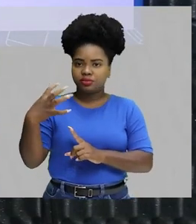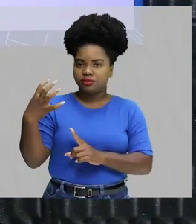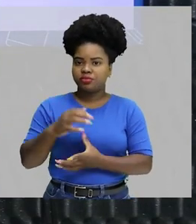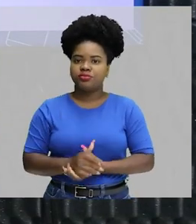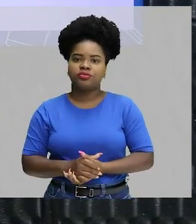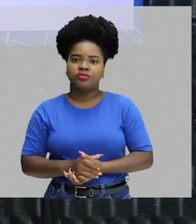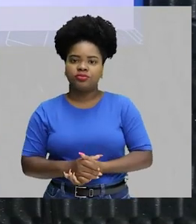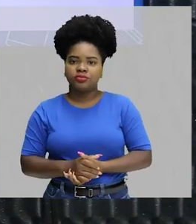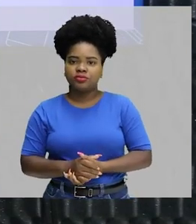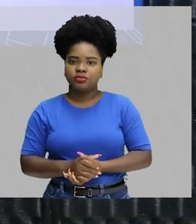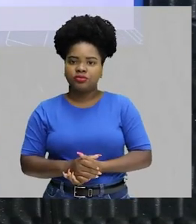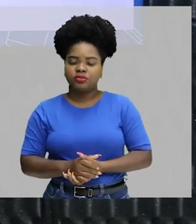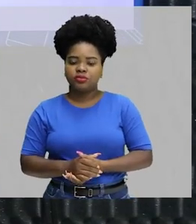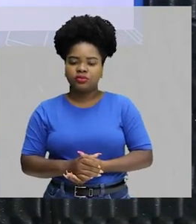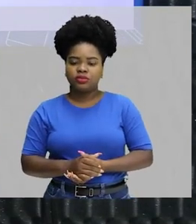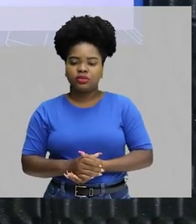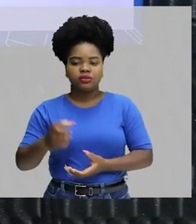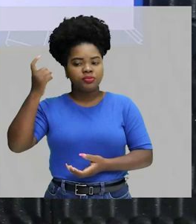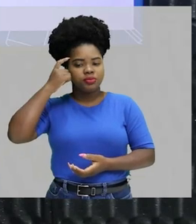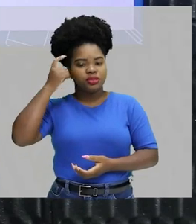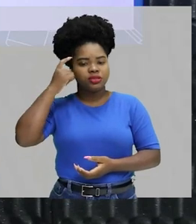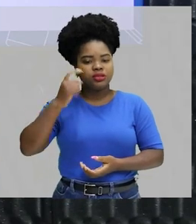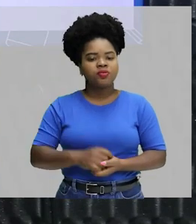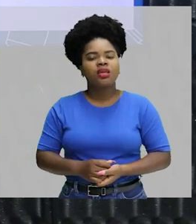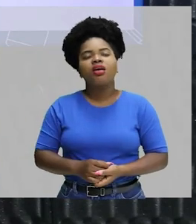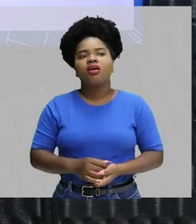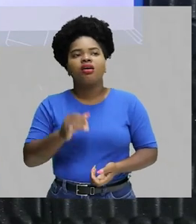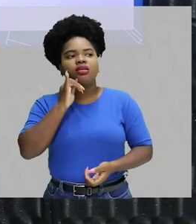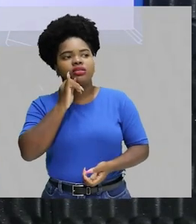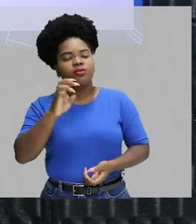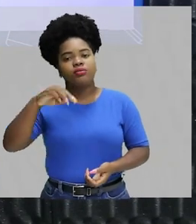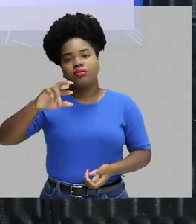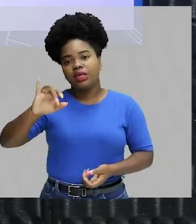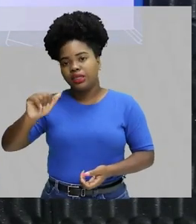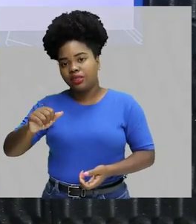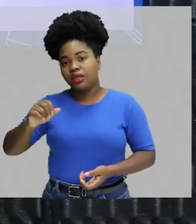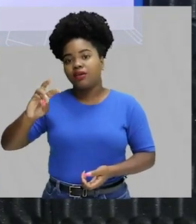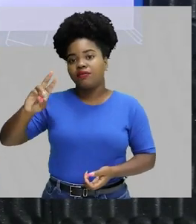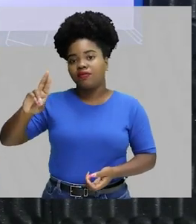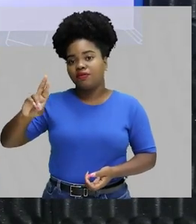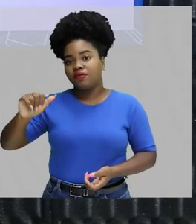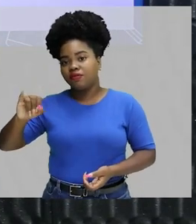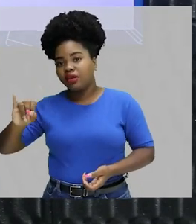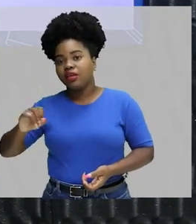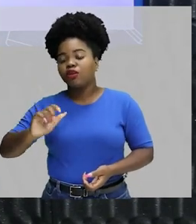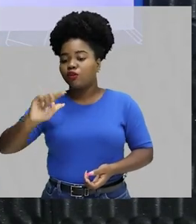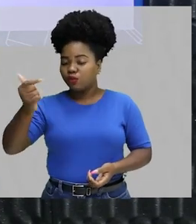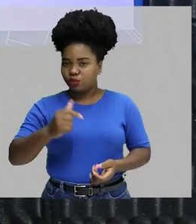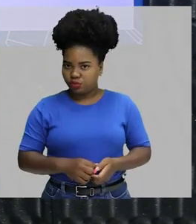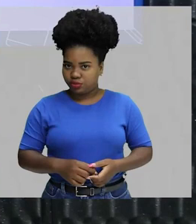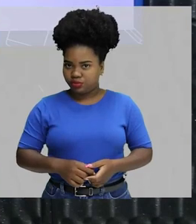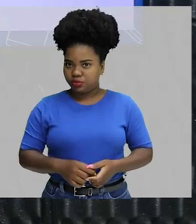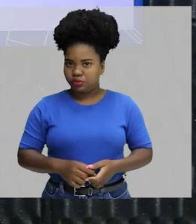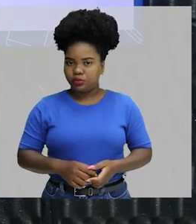que que é sugestionável gente que pensa Ah eu eu gosto de de sei lá eu não gosto eu não tomo bebida